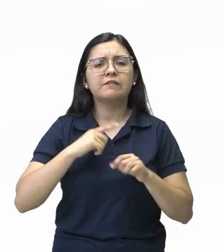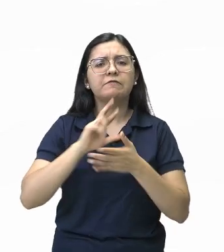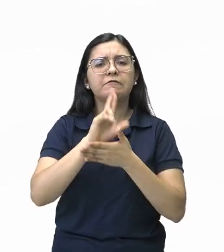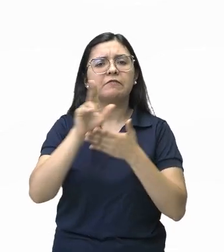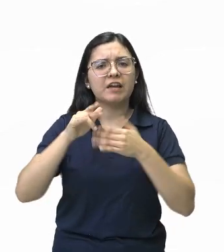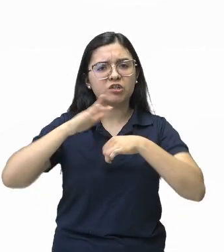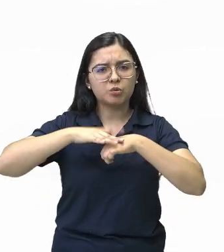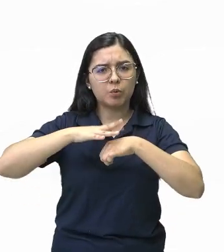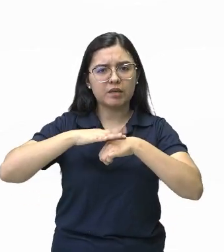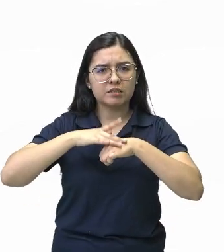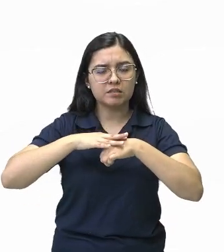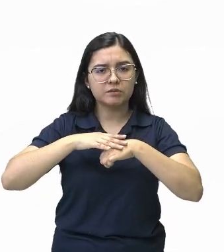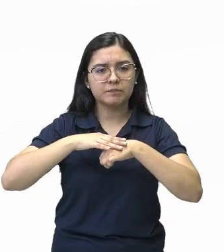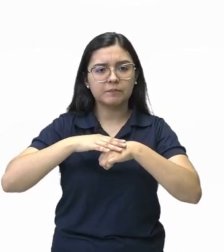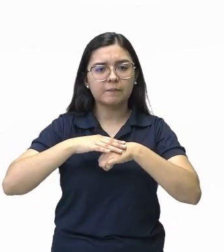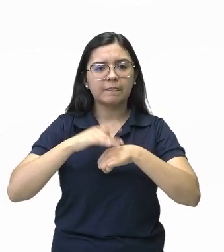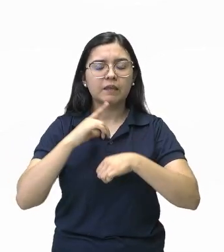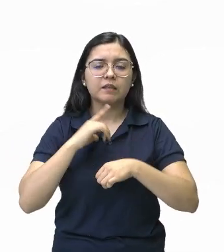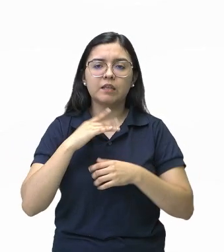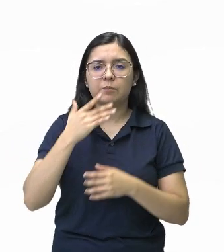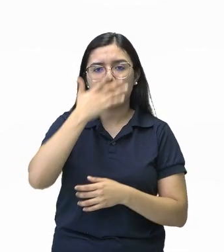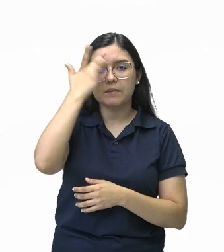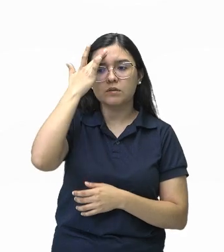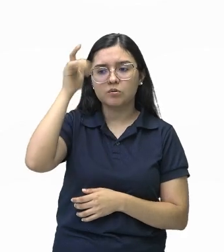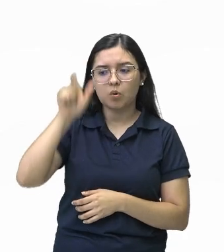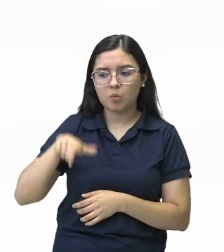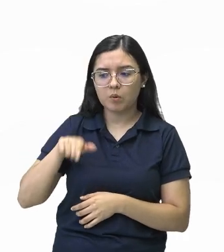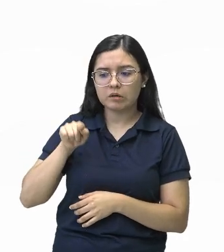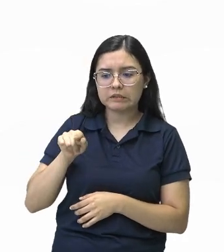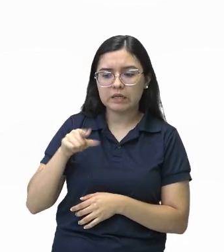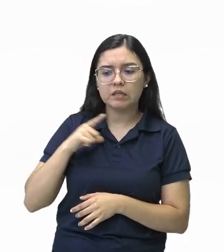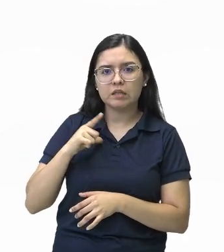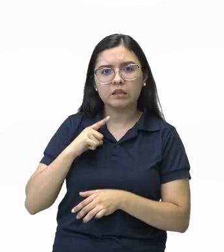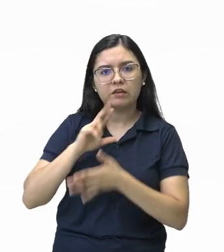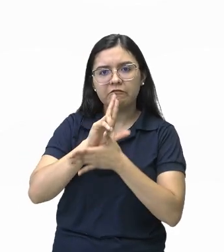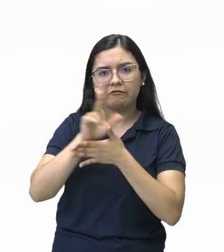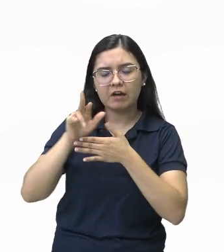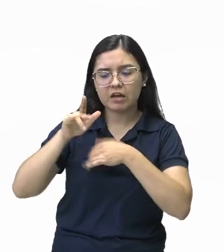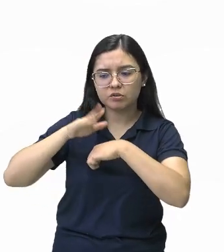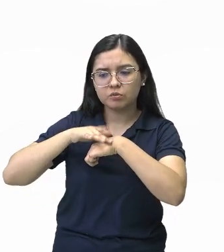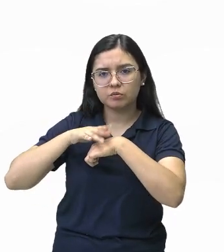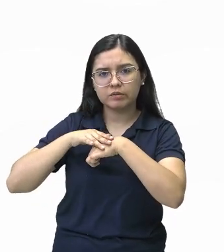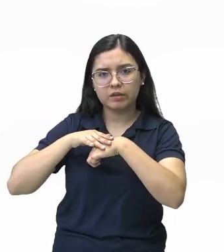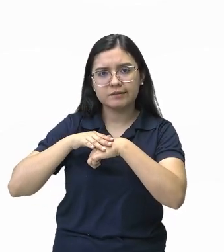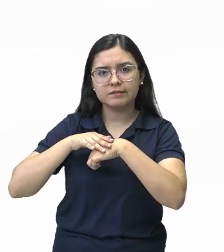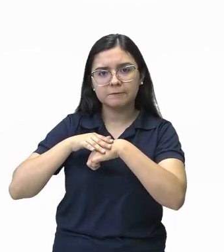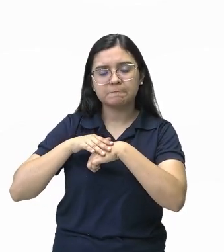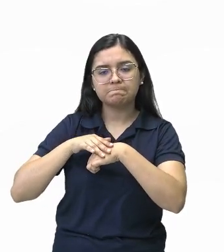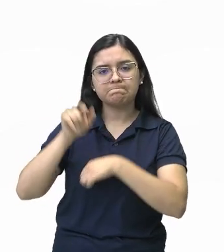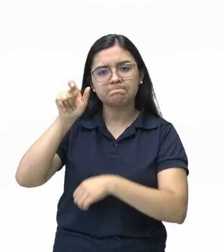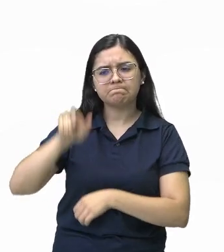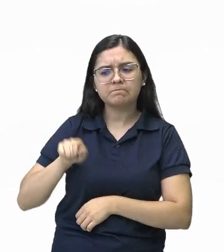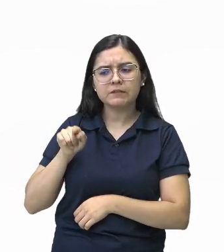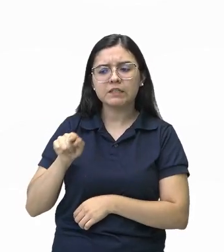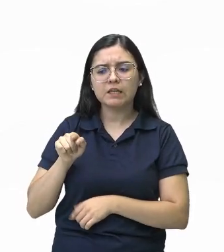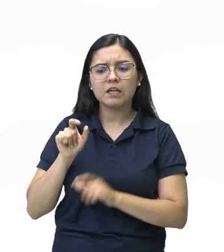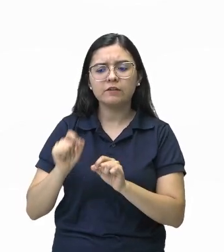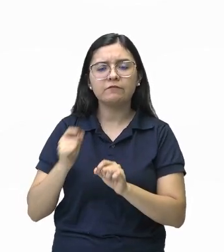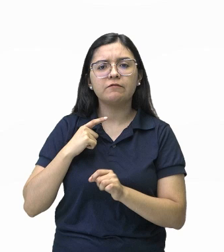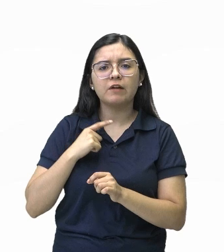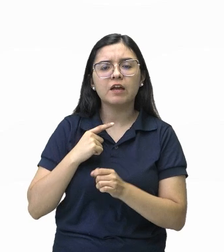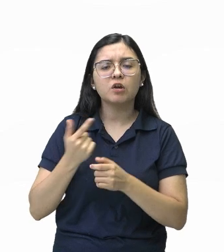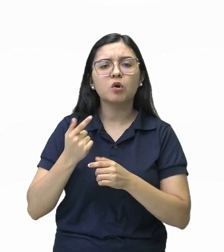comorbidades, né? Nós temos aí um paciente, um indivíduo que apresenta muitas comorbidades e ele vai fazer